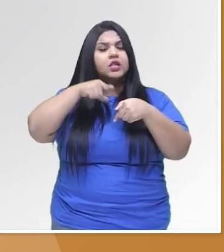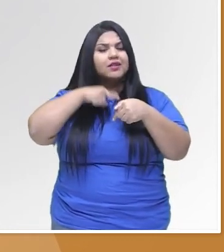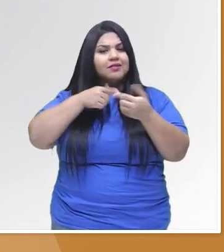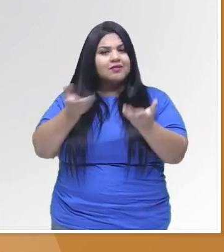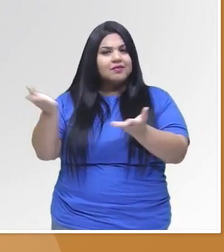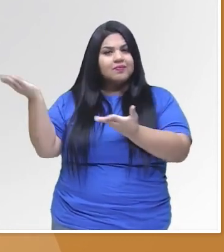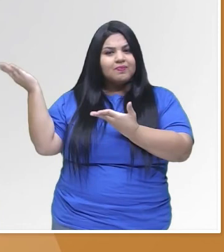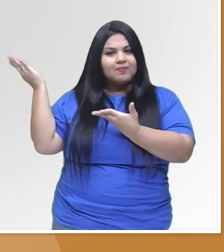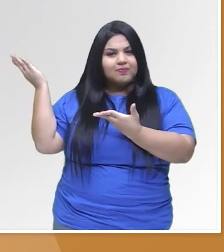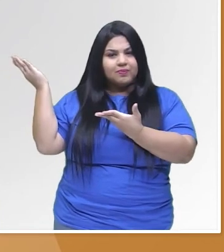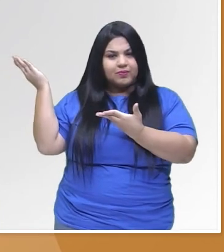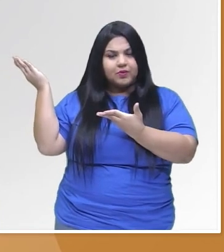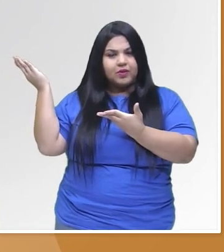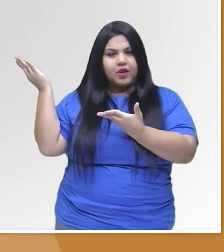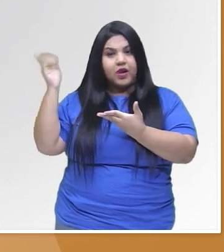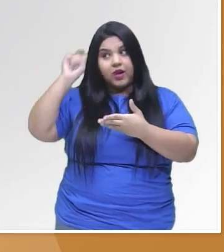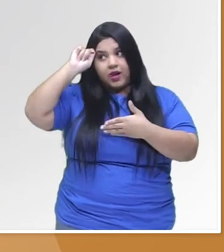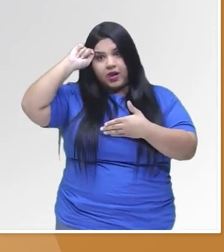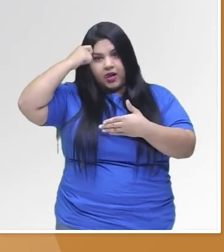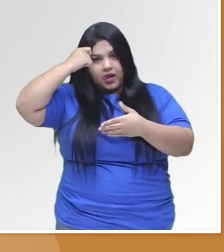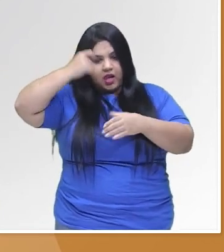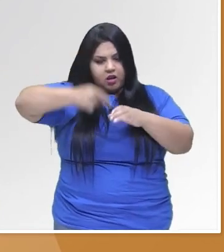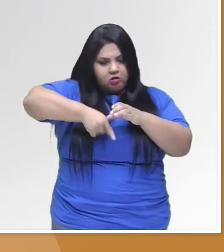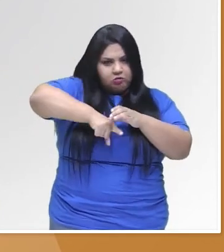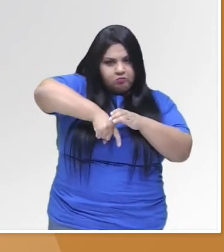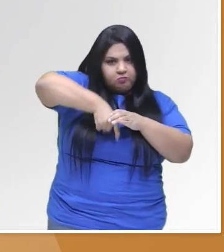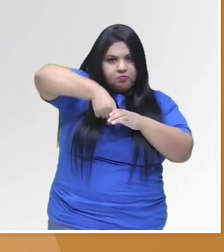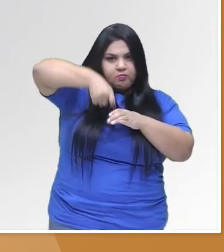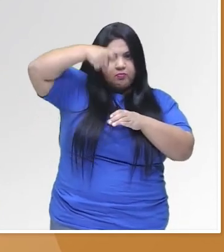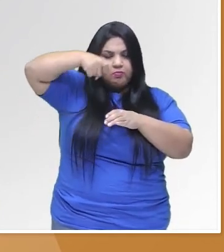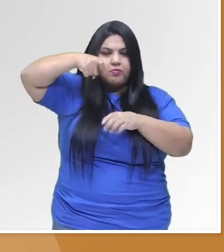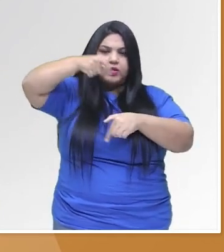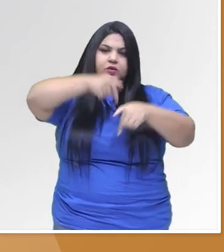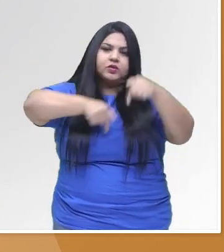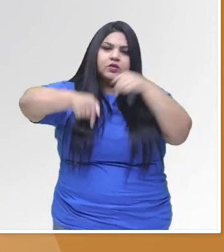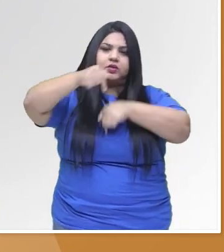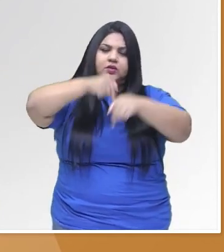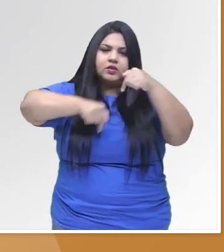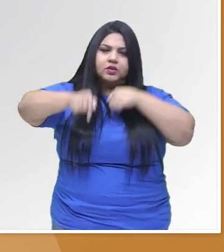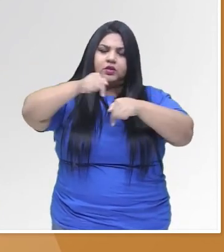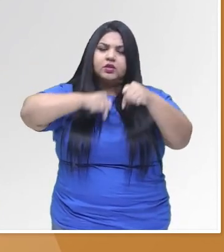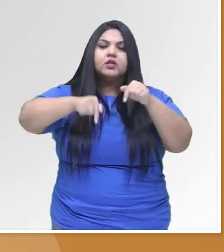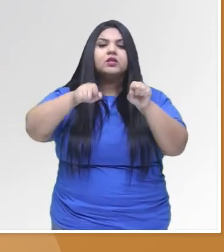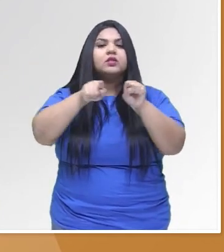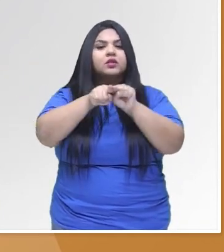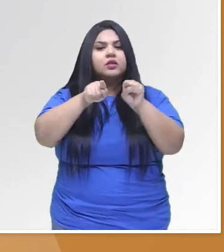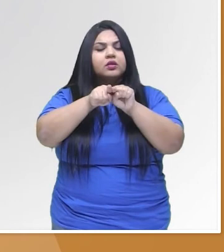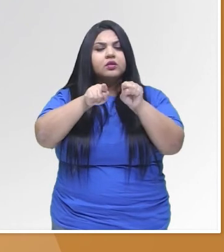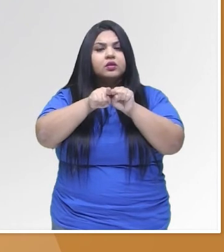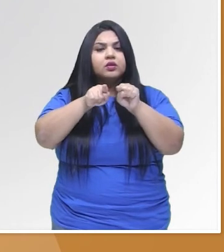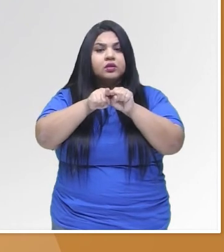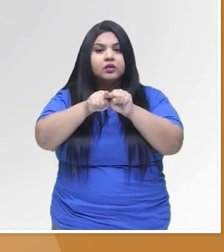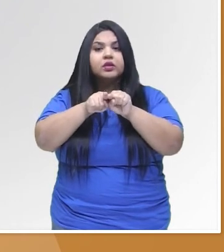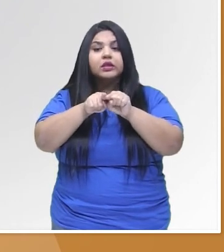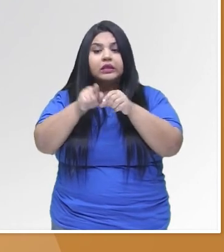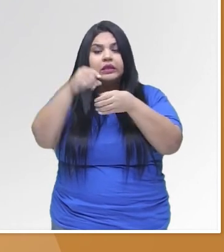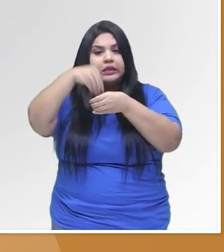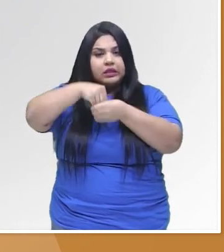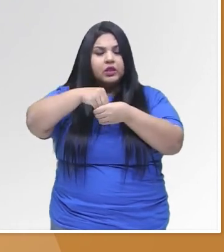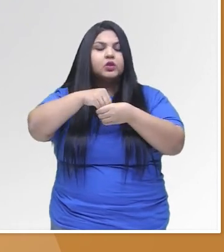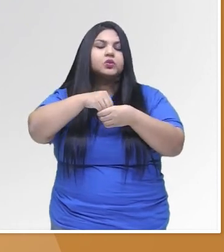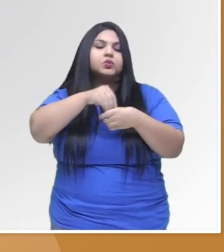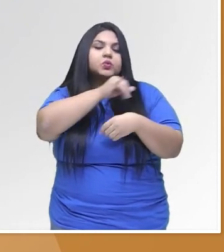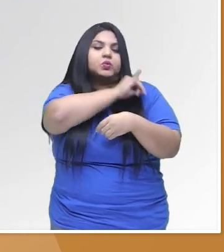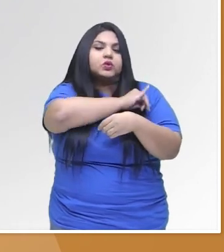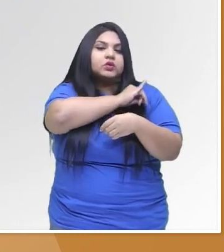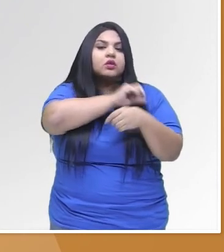de beneficiamento de petróleo no litoral do Rio, tá? E temos situado no Rio de Janeiro a